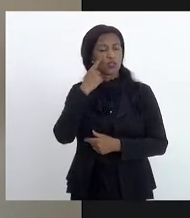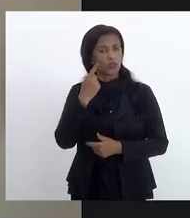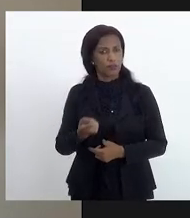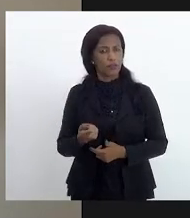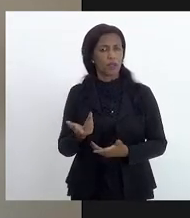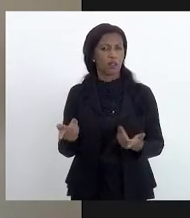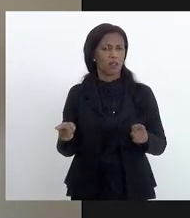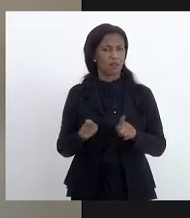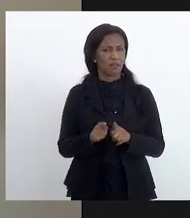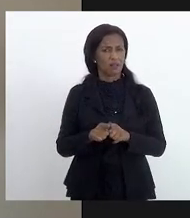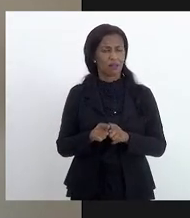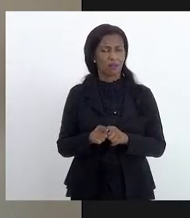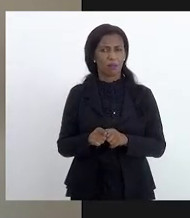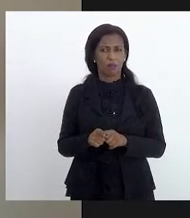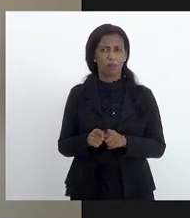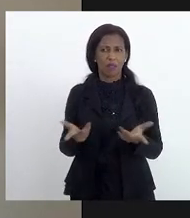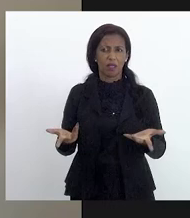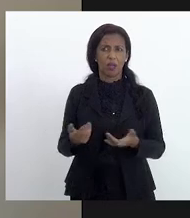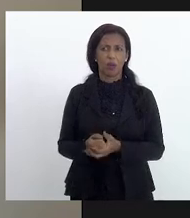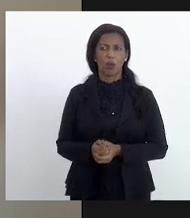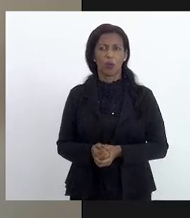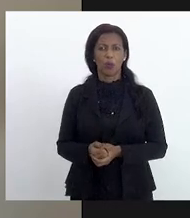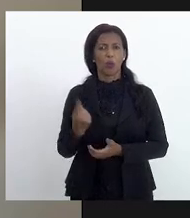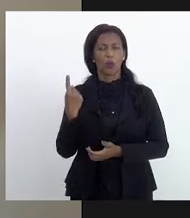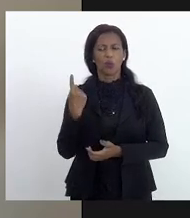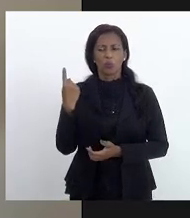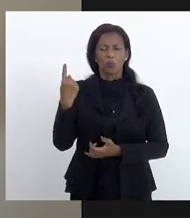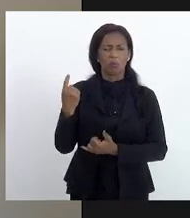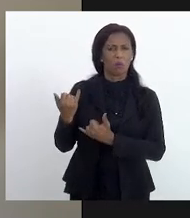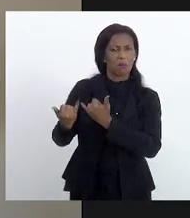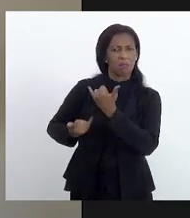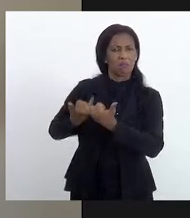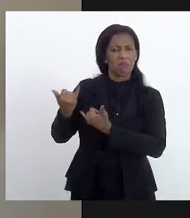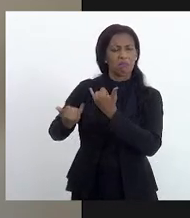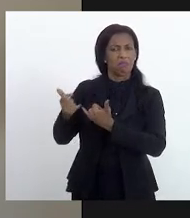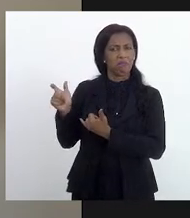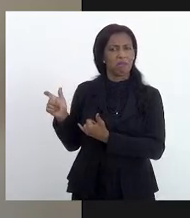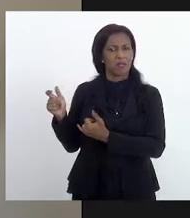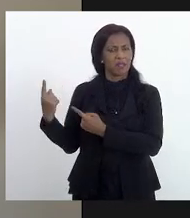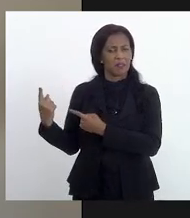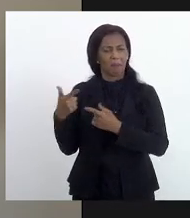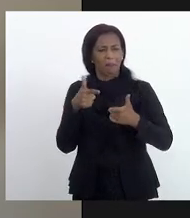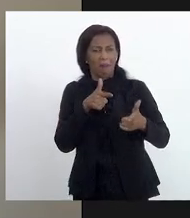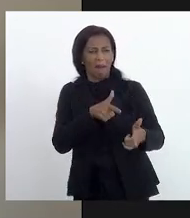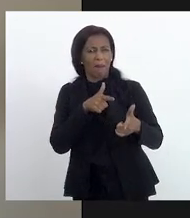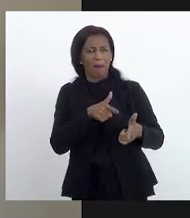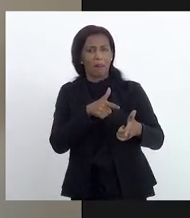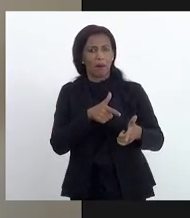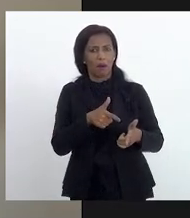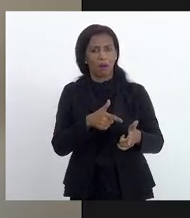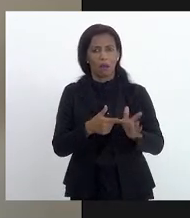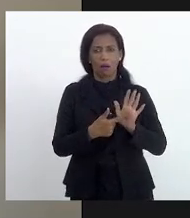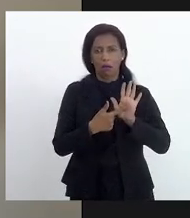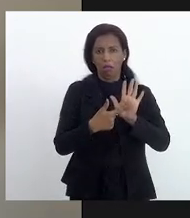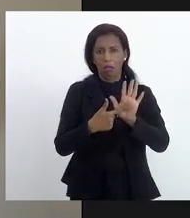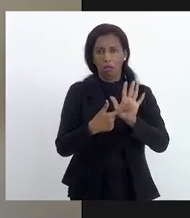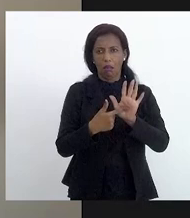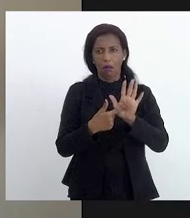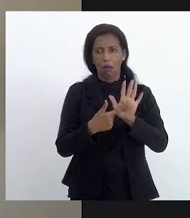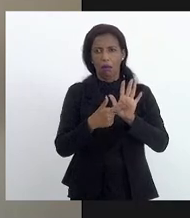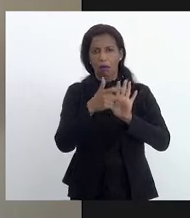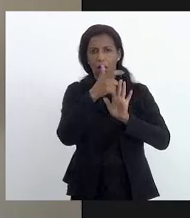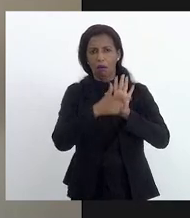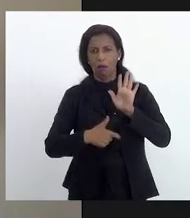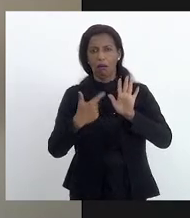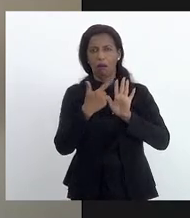também muito tocado quando uma brincadeira dessa envergadura é posta,